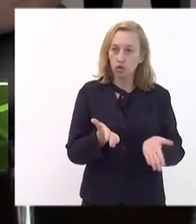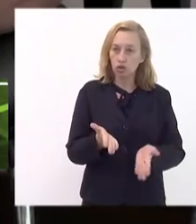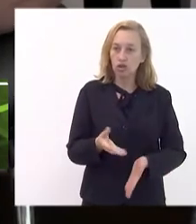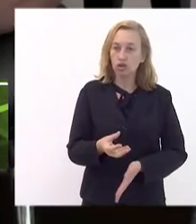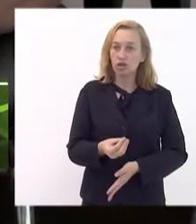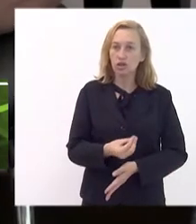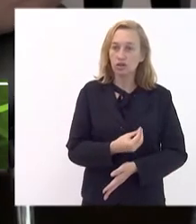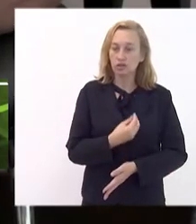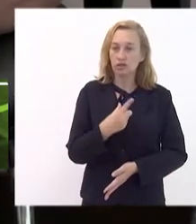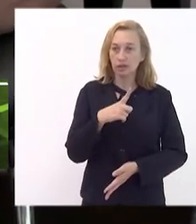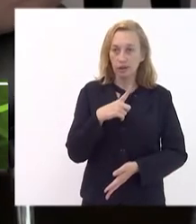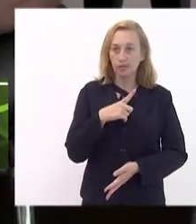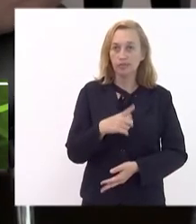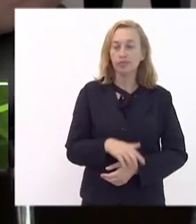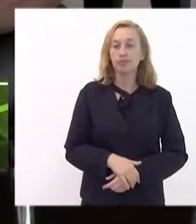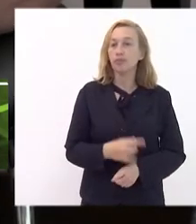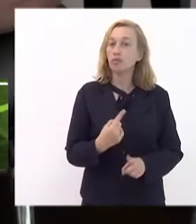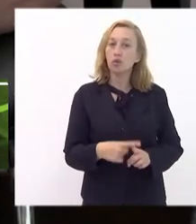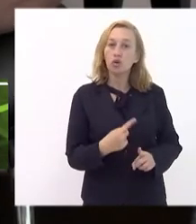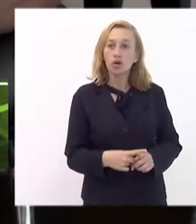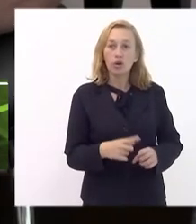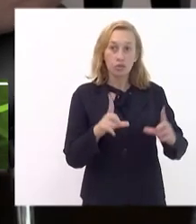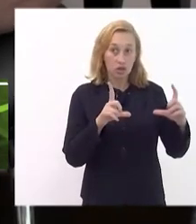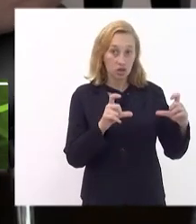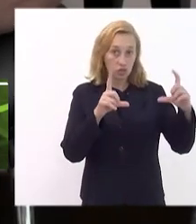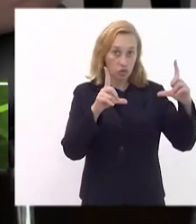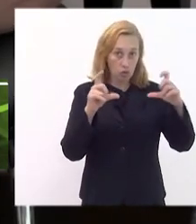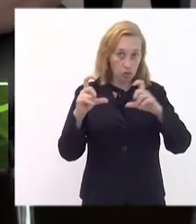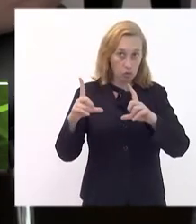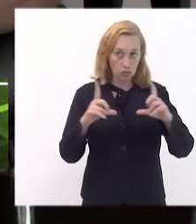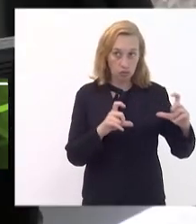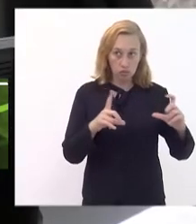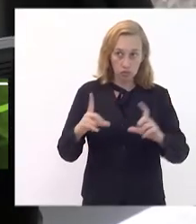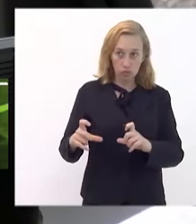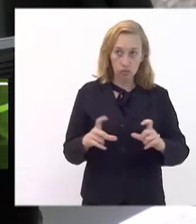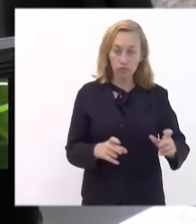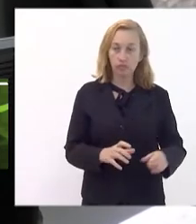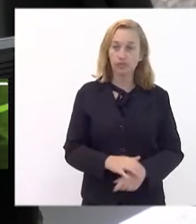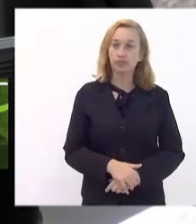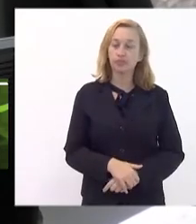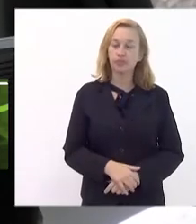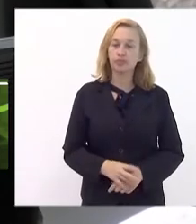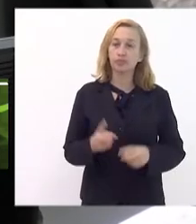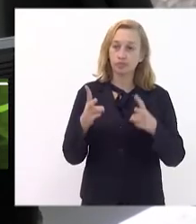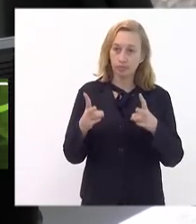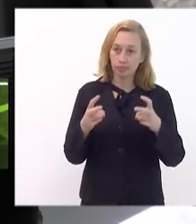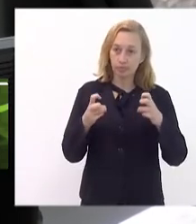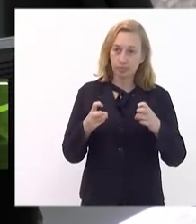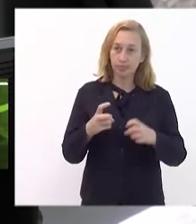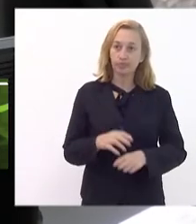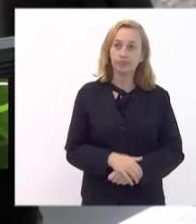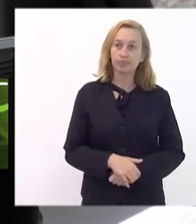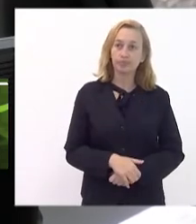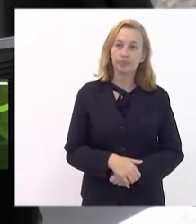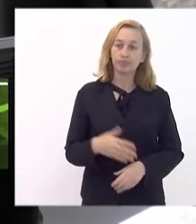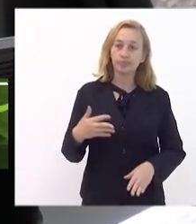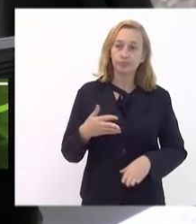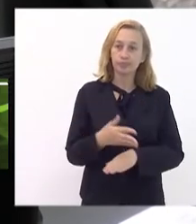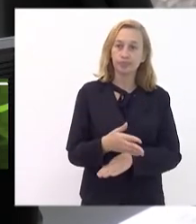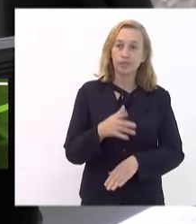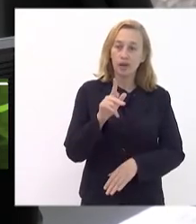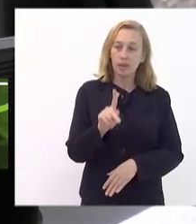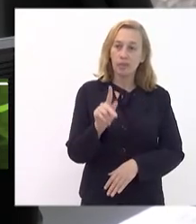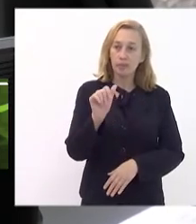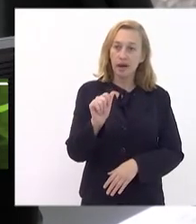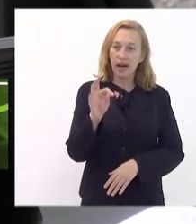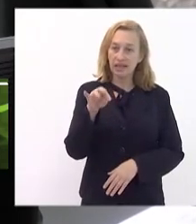Né? Porque, pelas fotos, se você vê lá a chegada do Palatinado